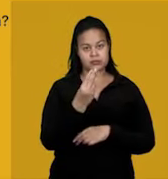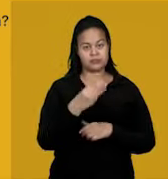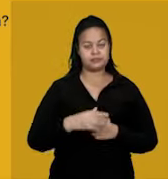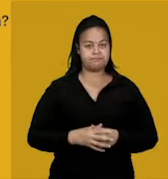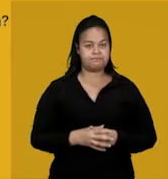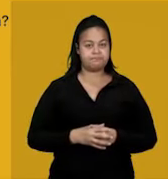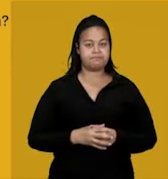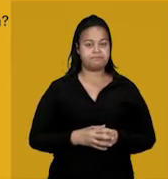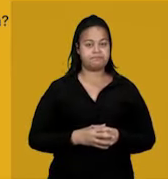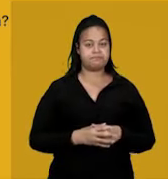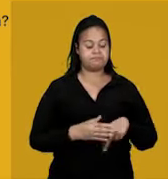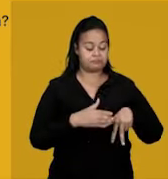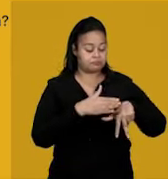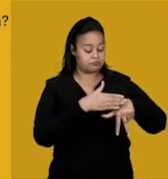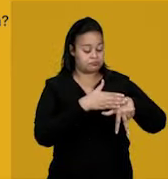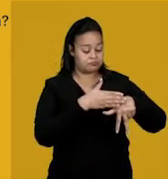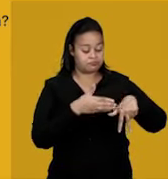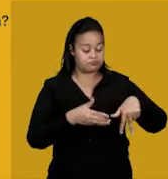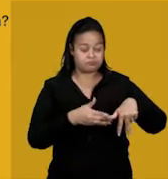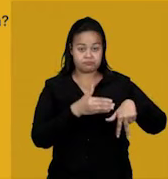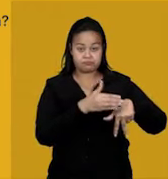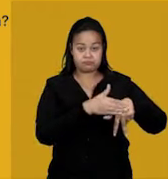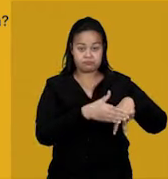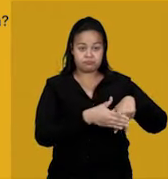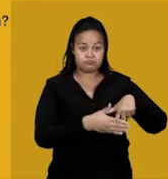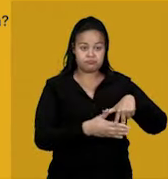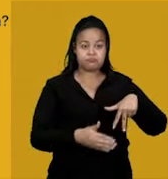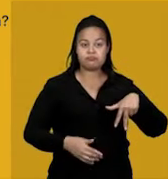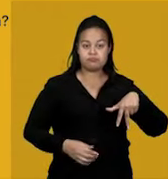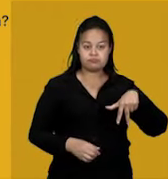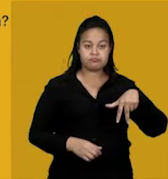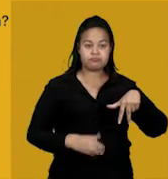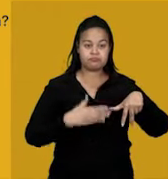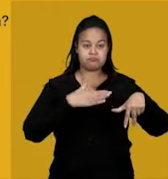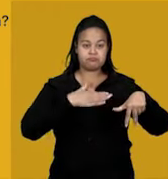No corpo humano, o tecido